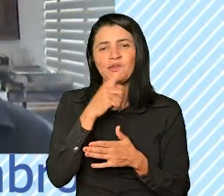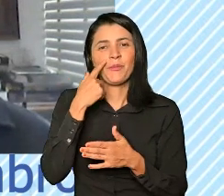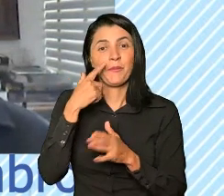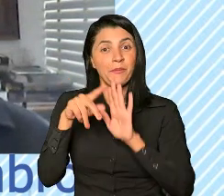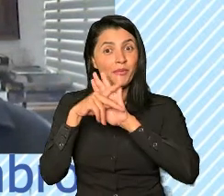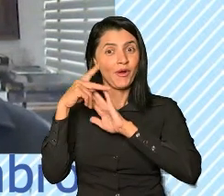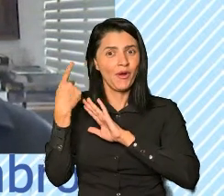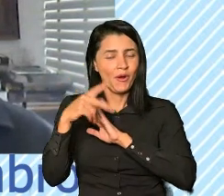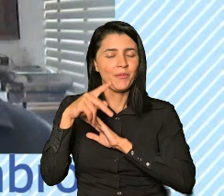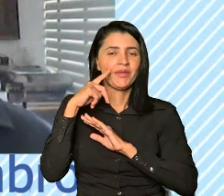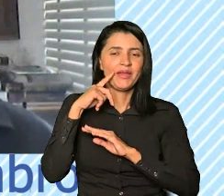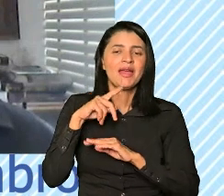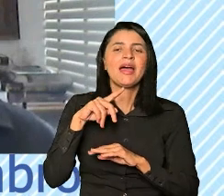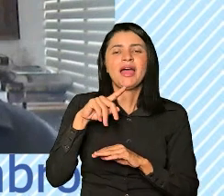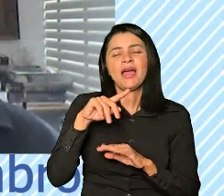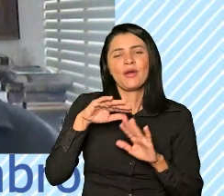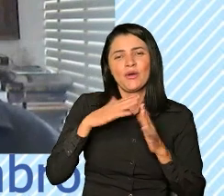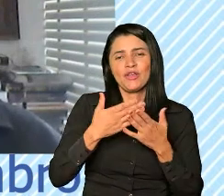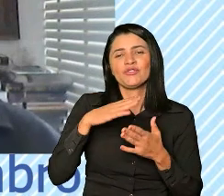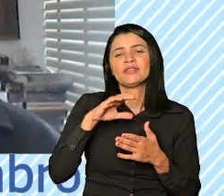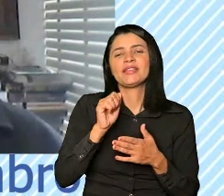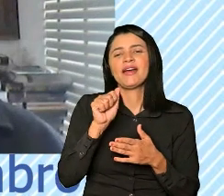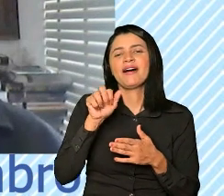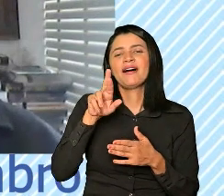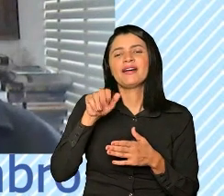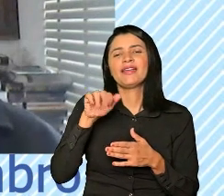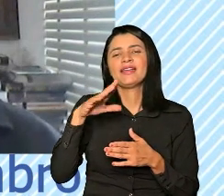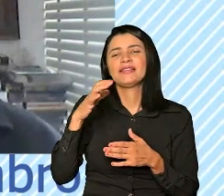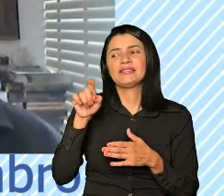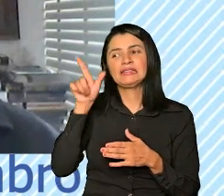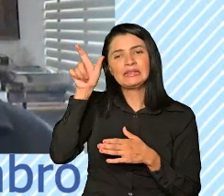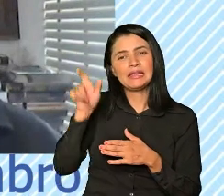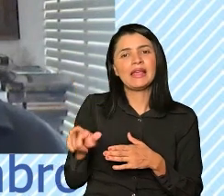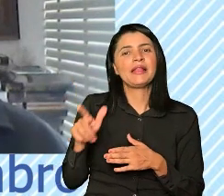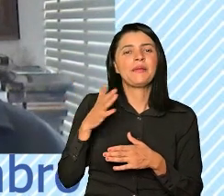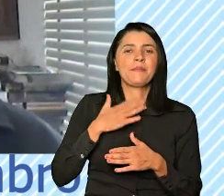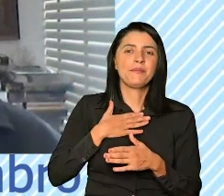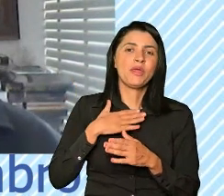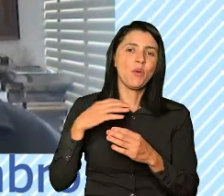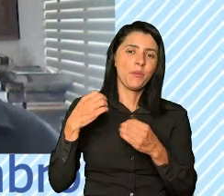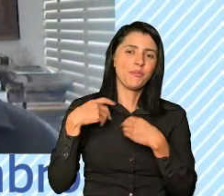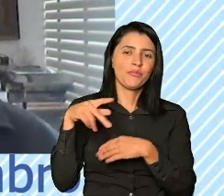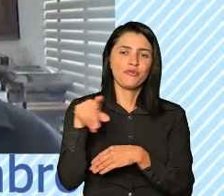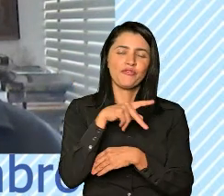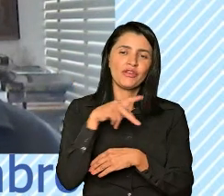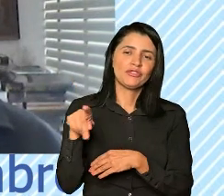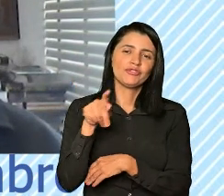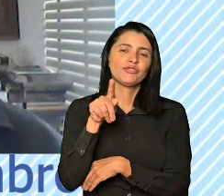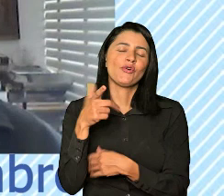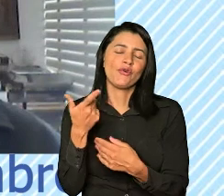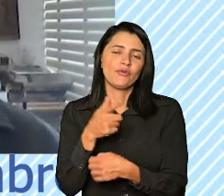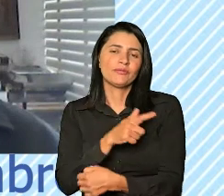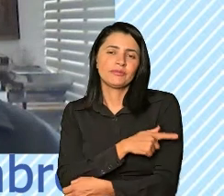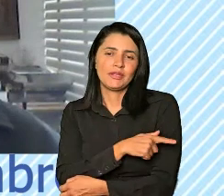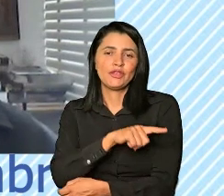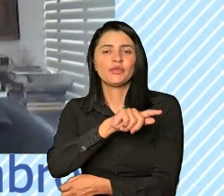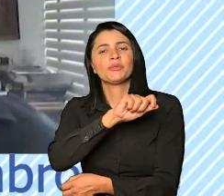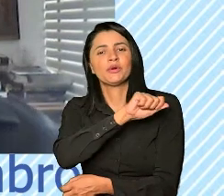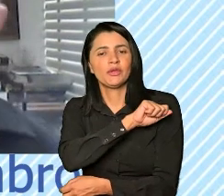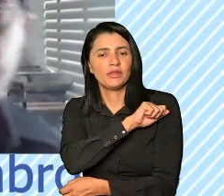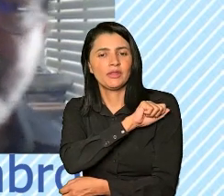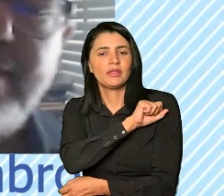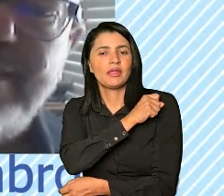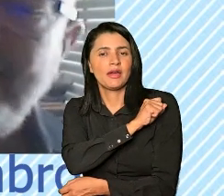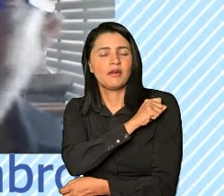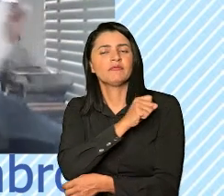Ceará, chama Colégio Cearense. Ele foi meu professor na 7ª, 8ª série, e tive a alegria depois de